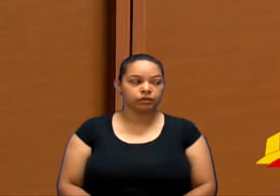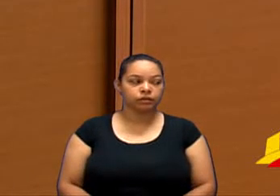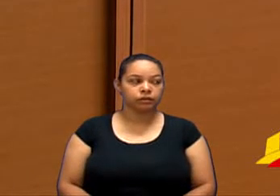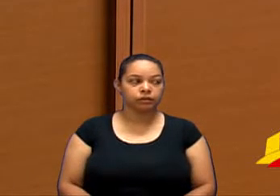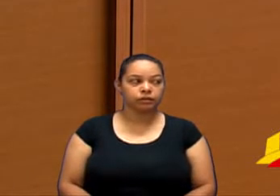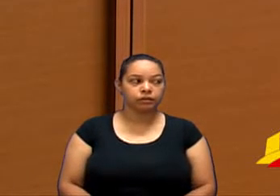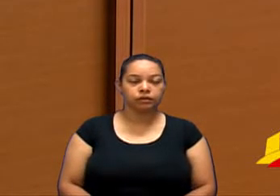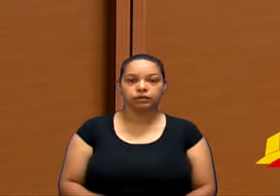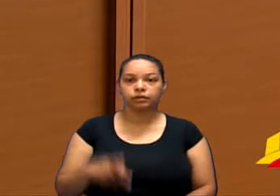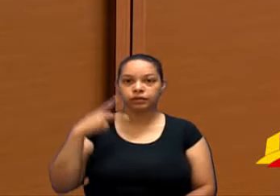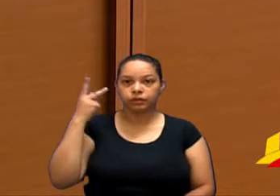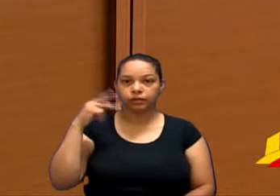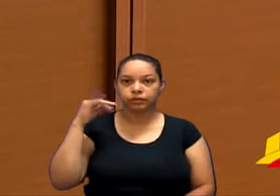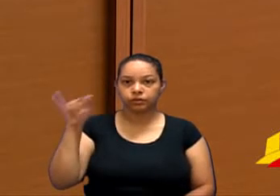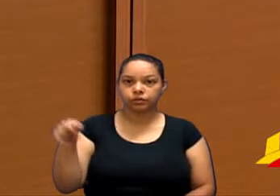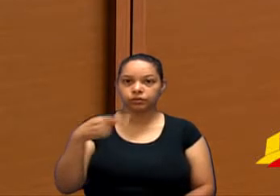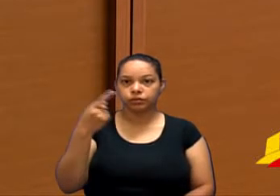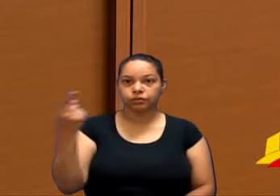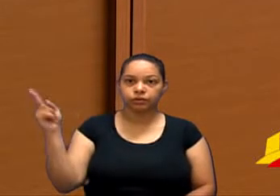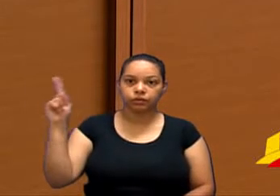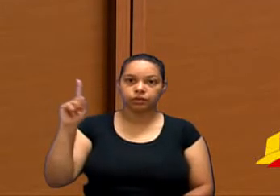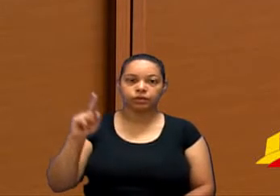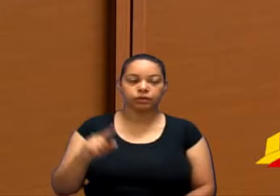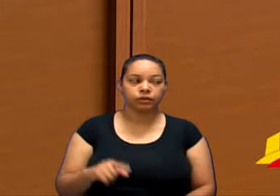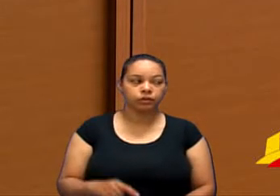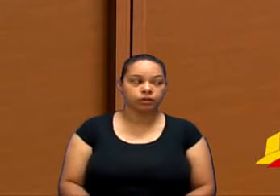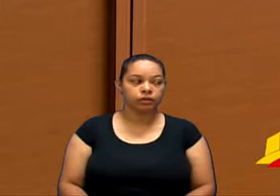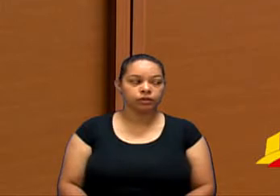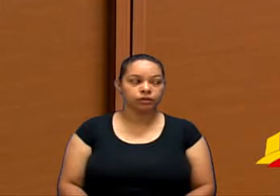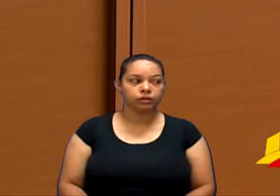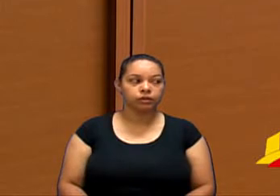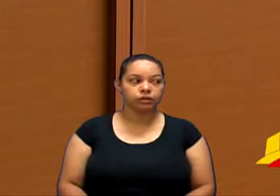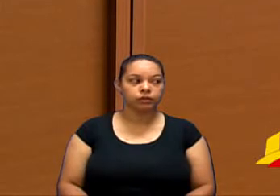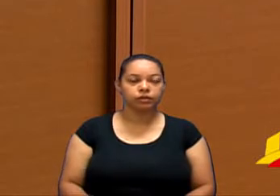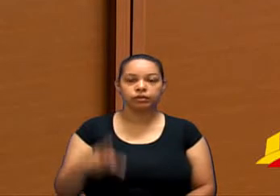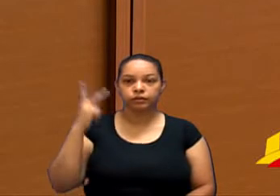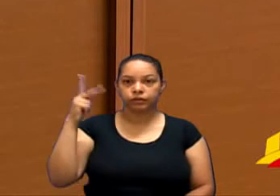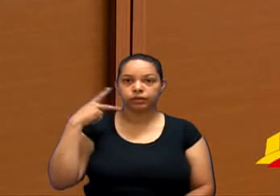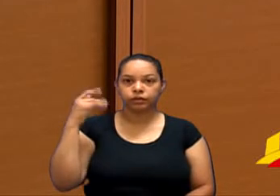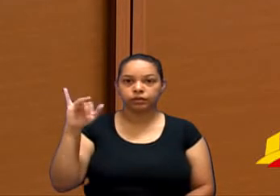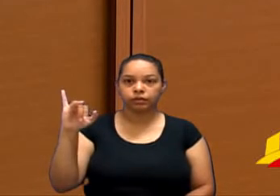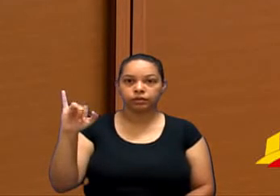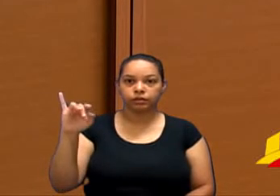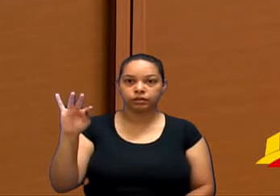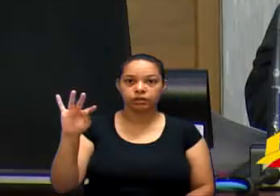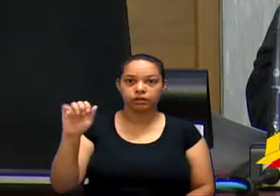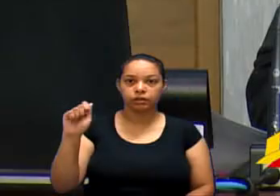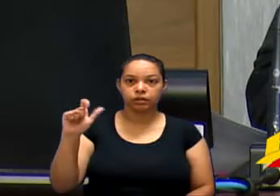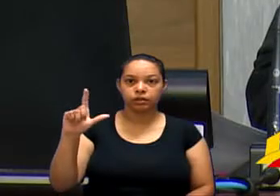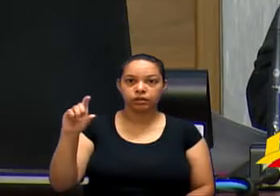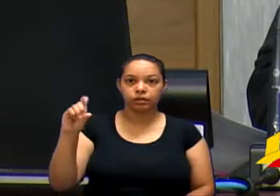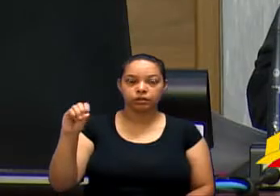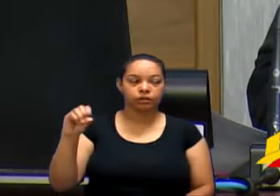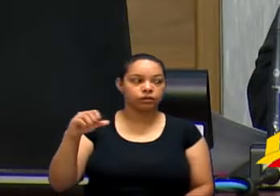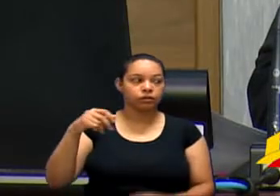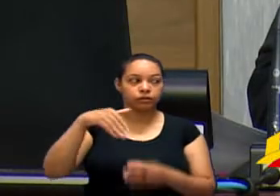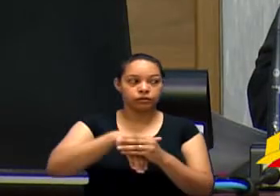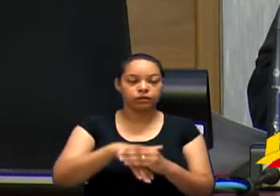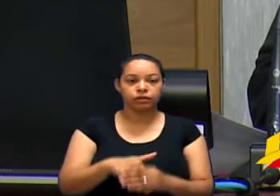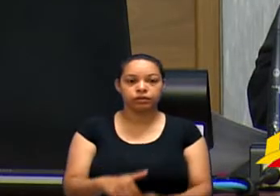João Donizete por favor já botou Vereador Ítalo o voto